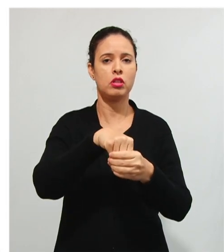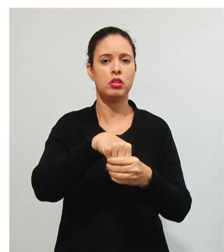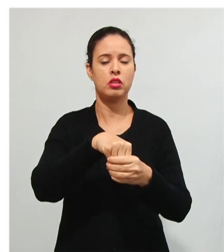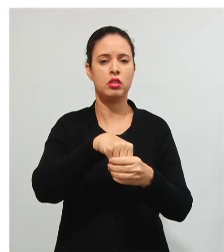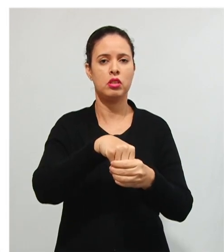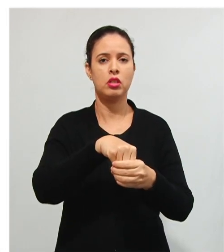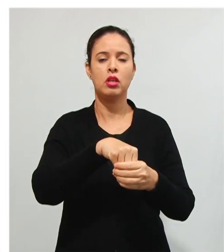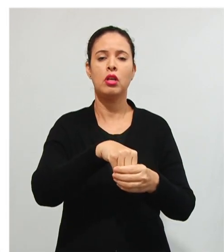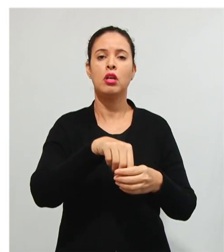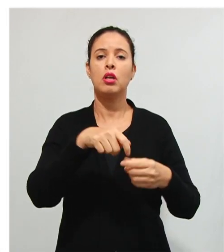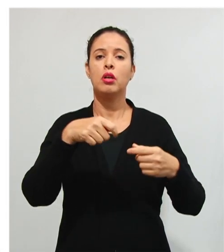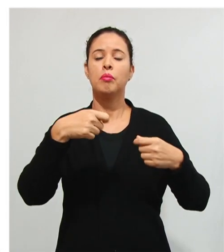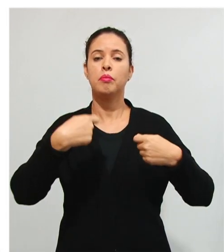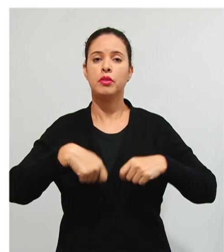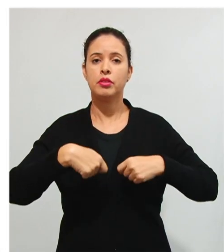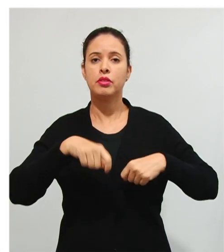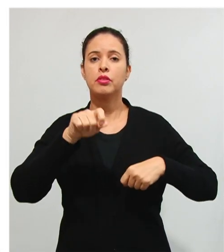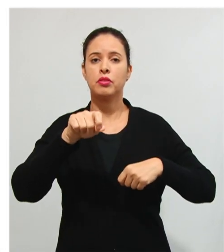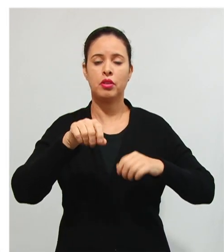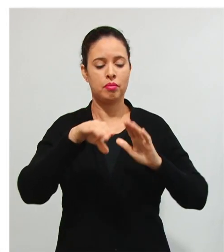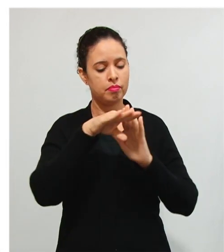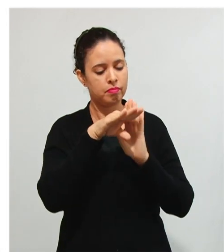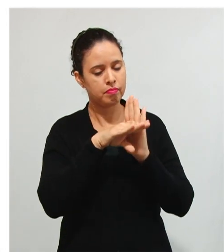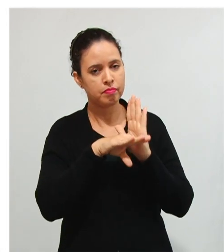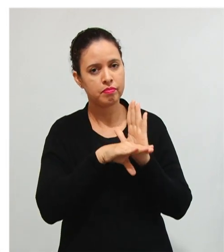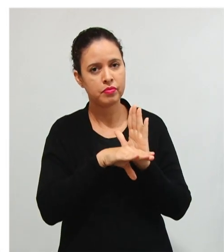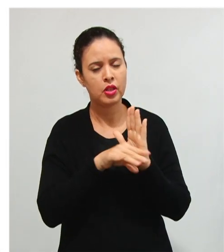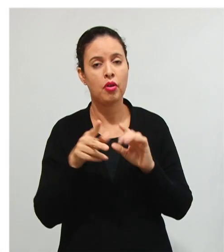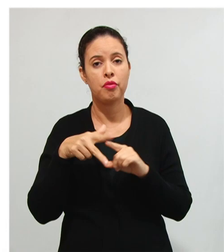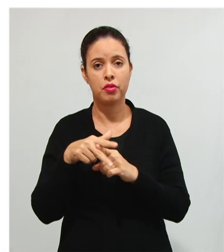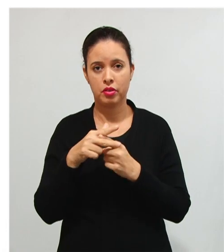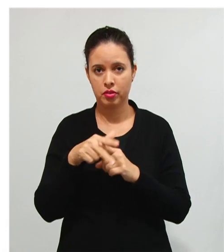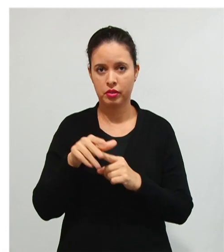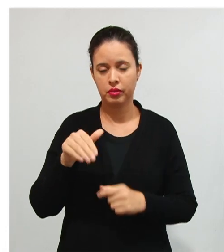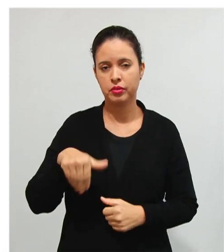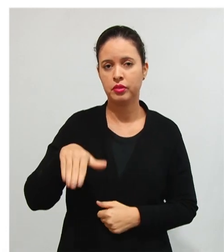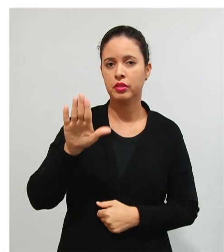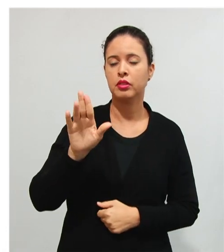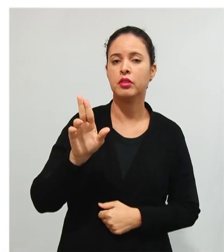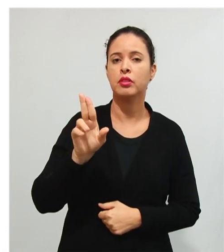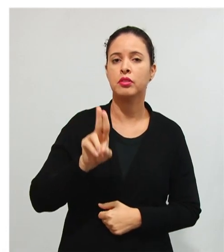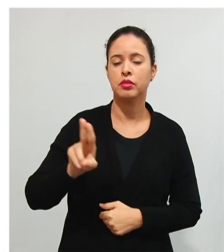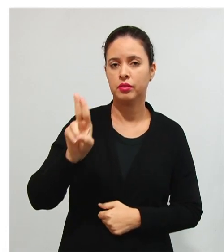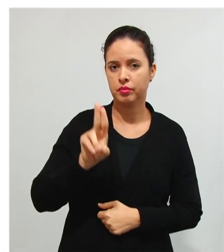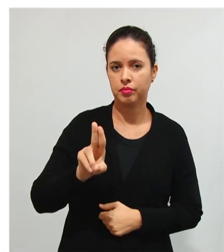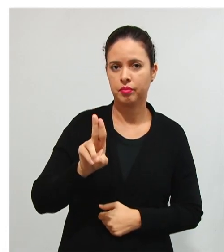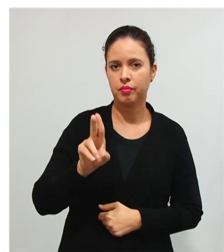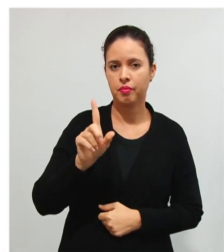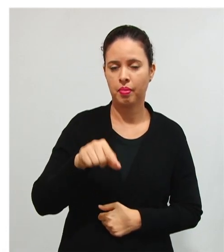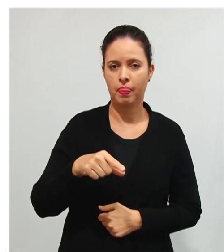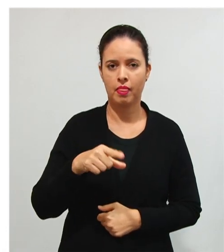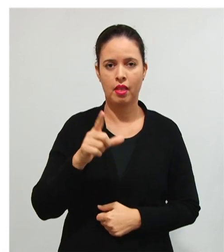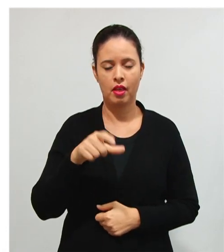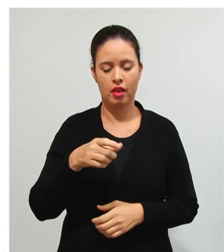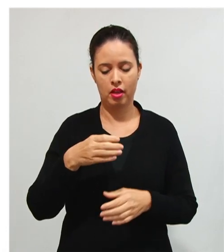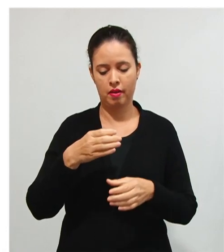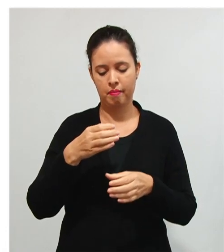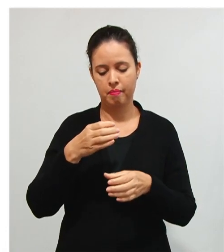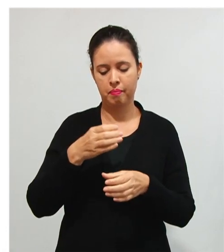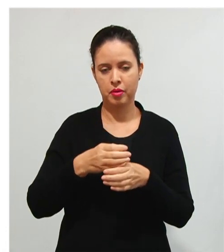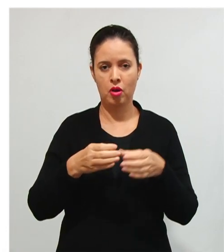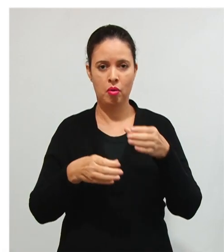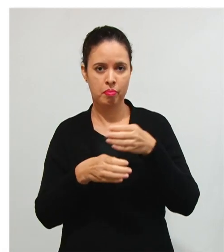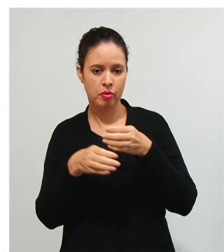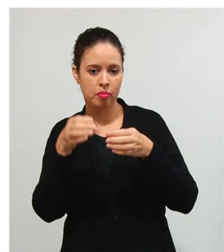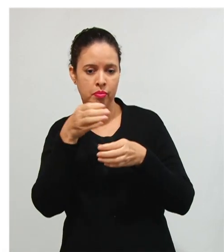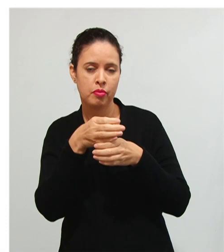uma programação. E uma ferramenta de programação utilizada é a programação em bloco, utilizada, por exemplo,